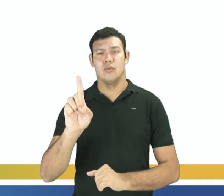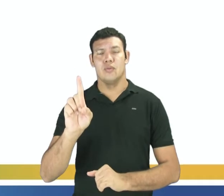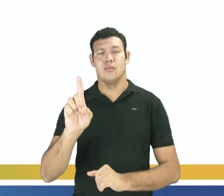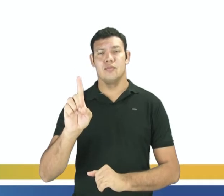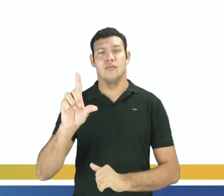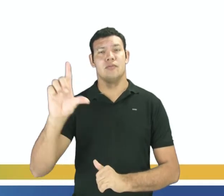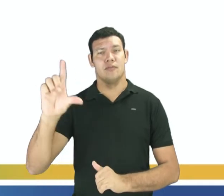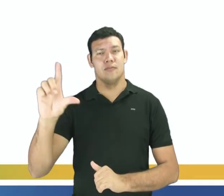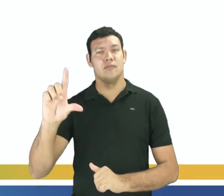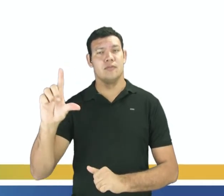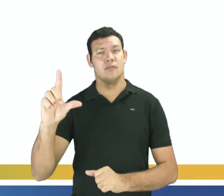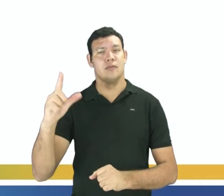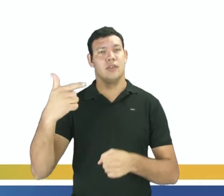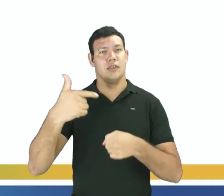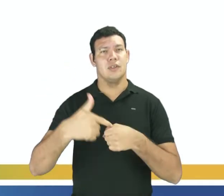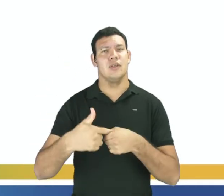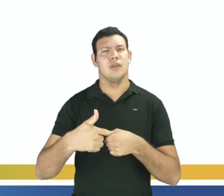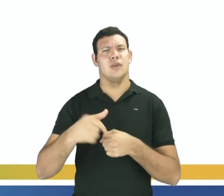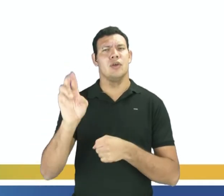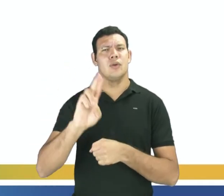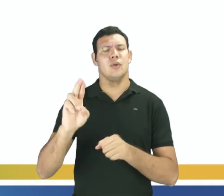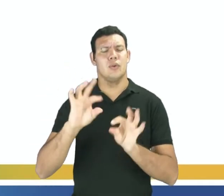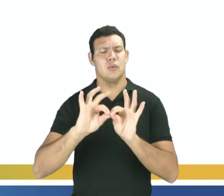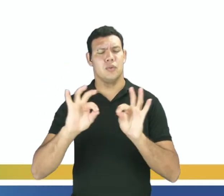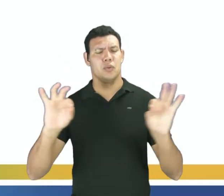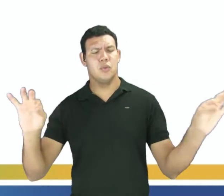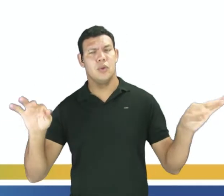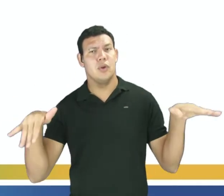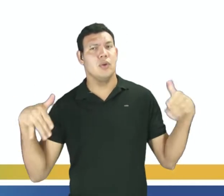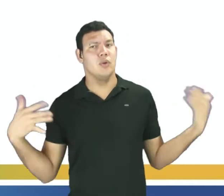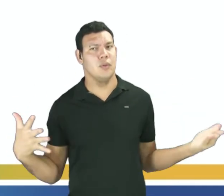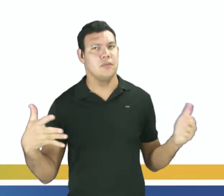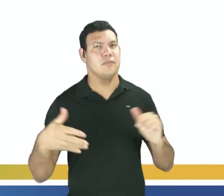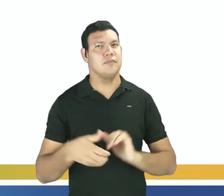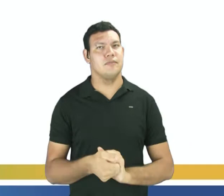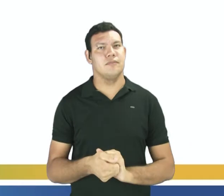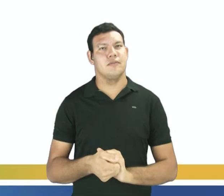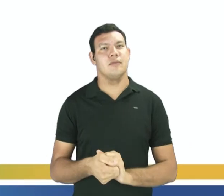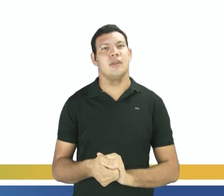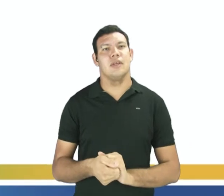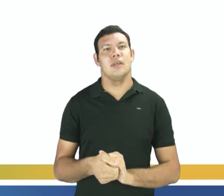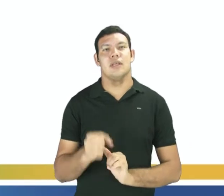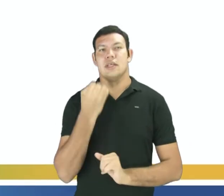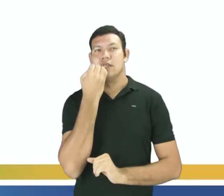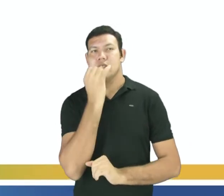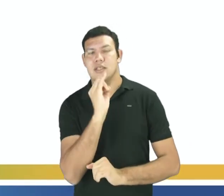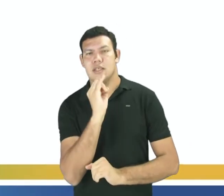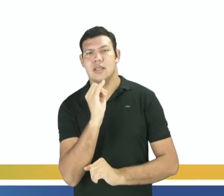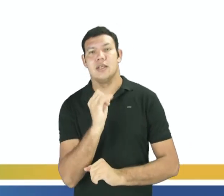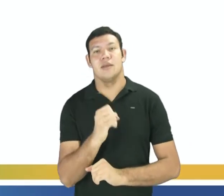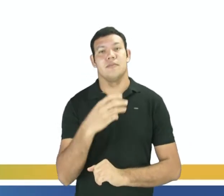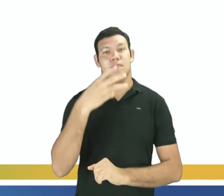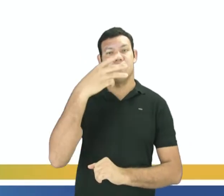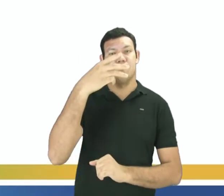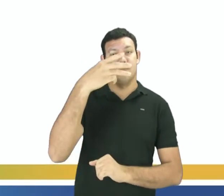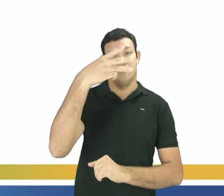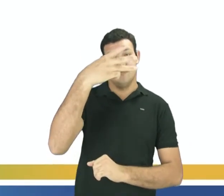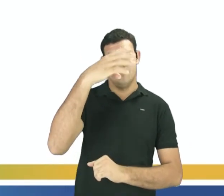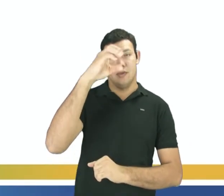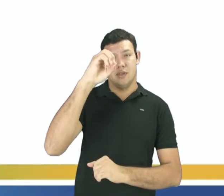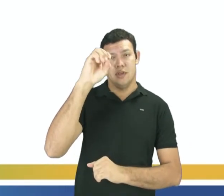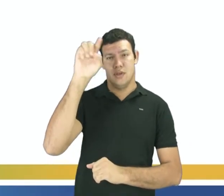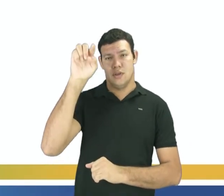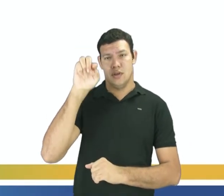litros e de quilômetros e posso muito bem dividir por 30. Dividindo aqui 30 por 30 e 300